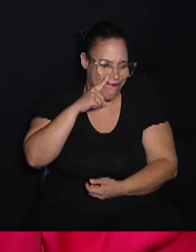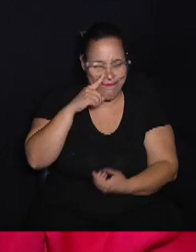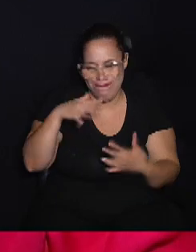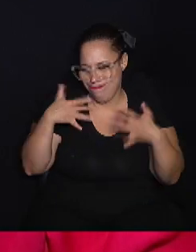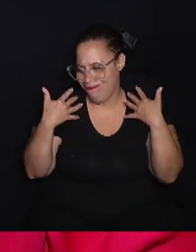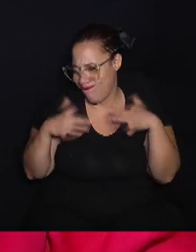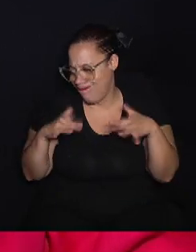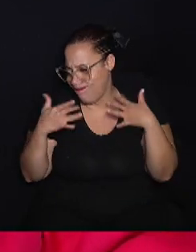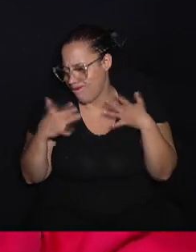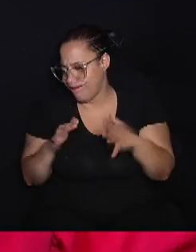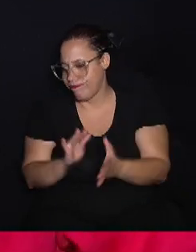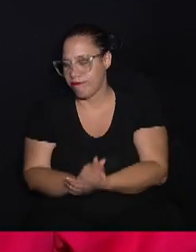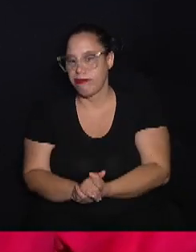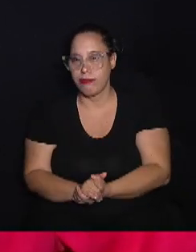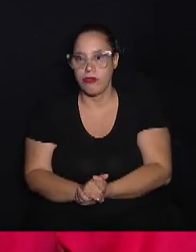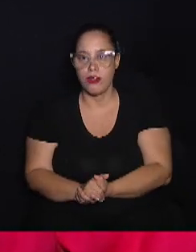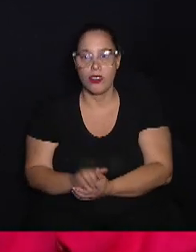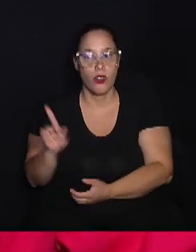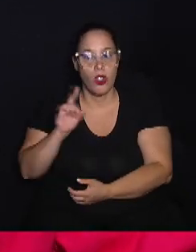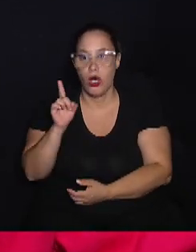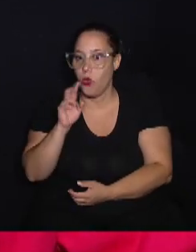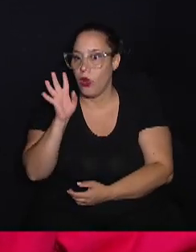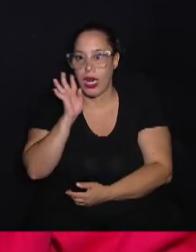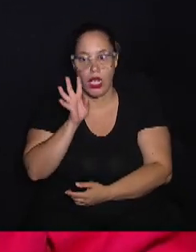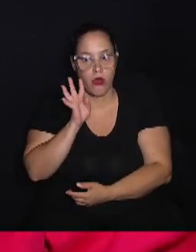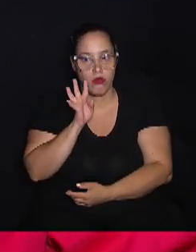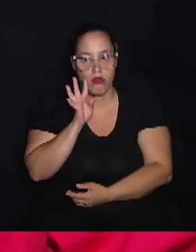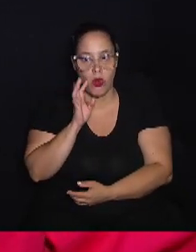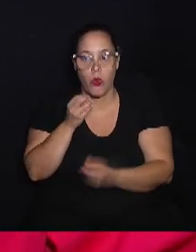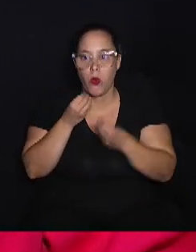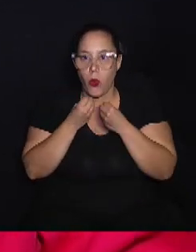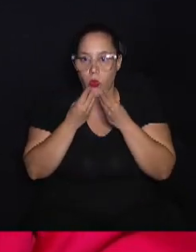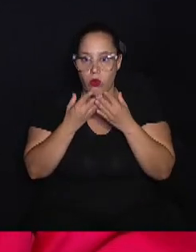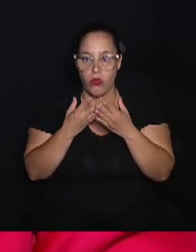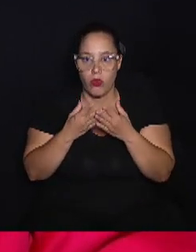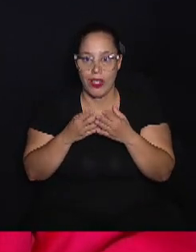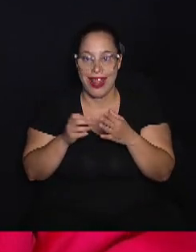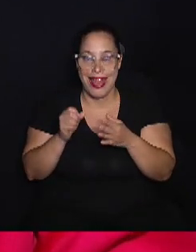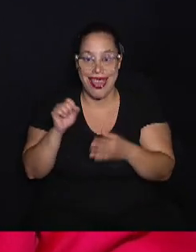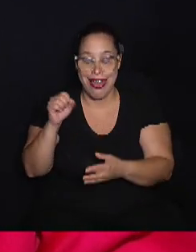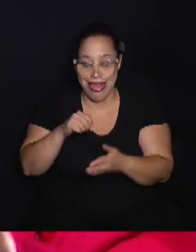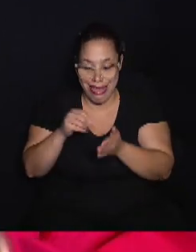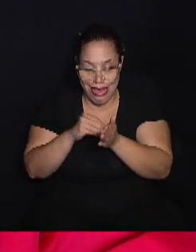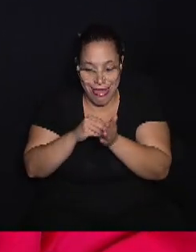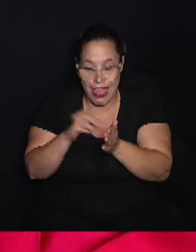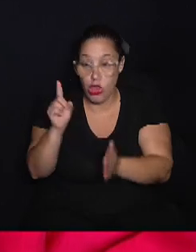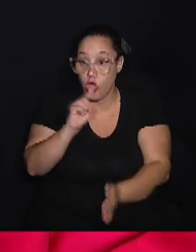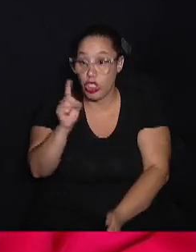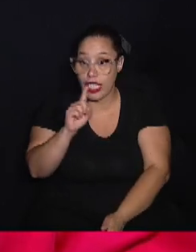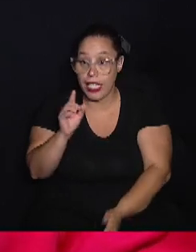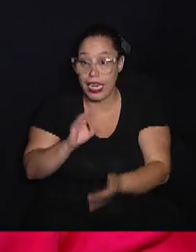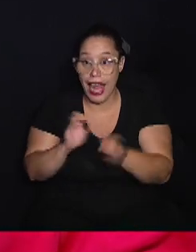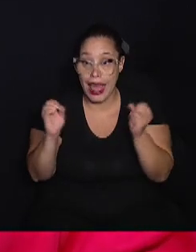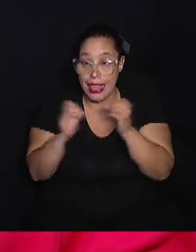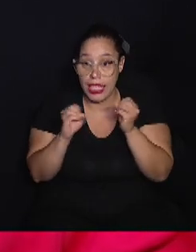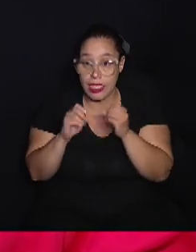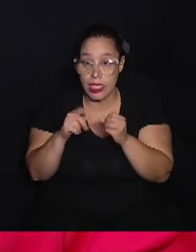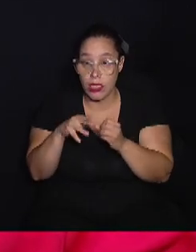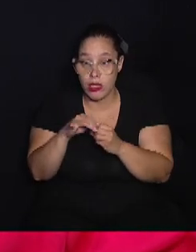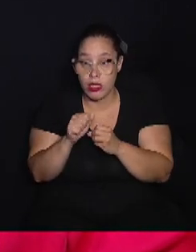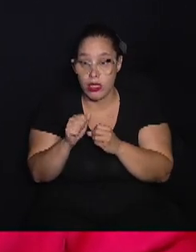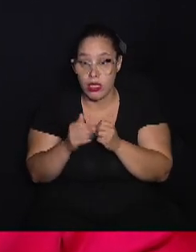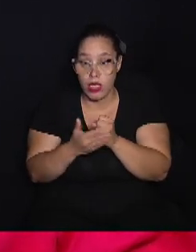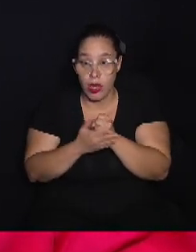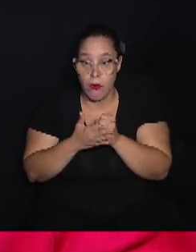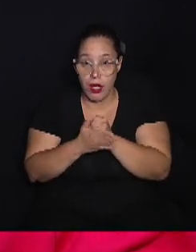situação então é não é interessante o bom é realmente não D dentro da salsicha até porque a salsicha ela tem uma